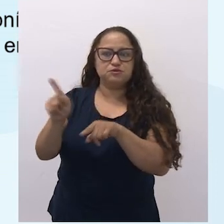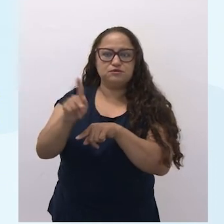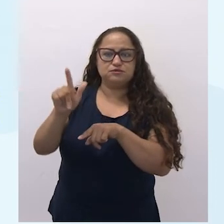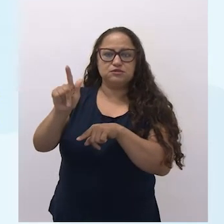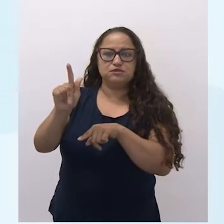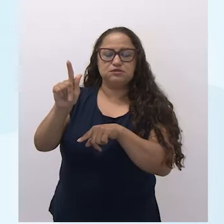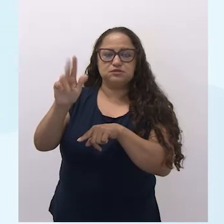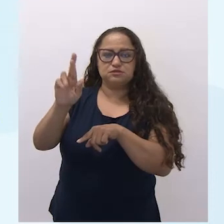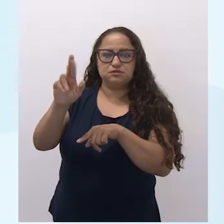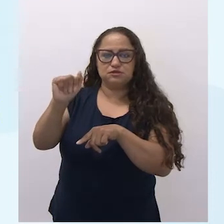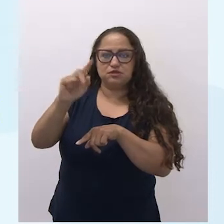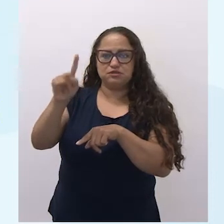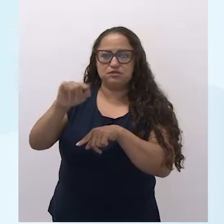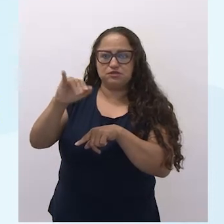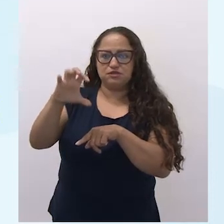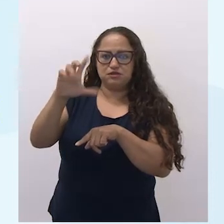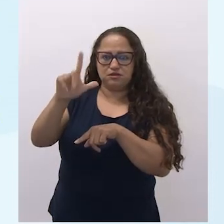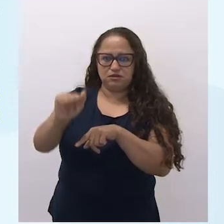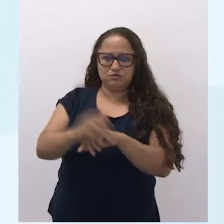slide.